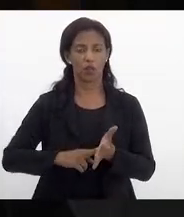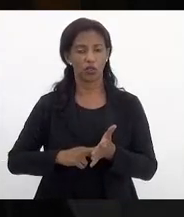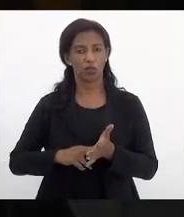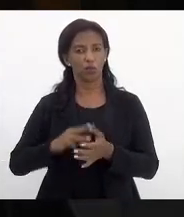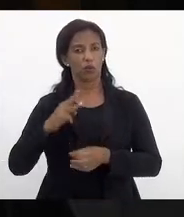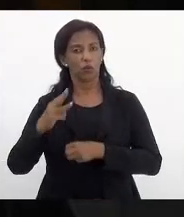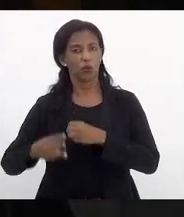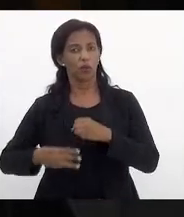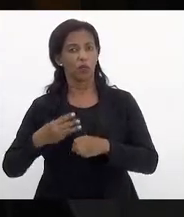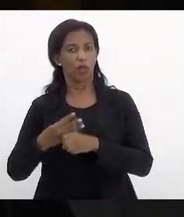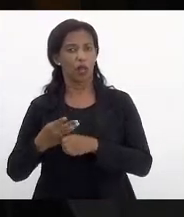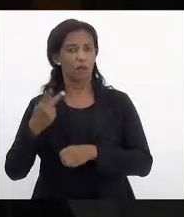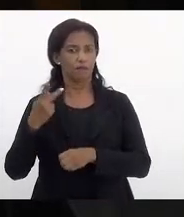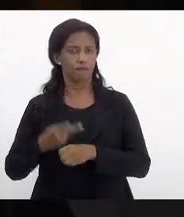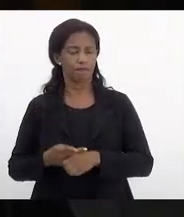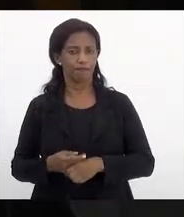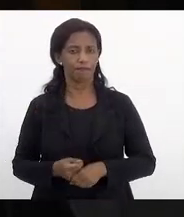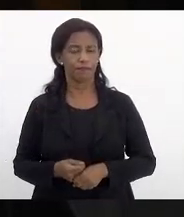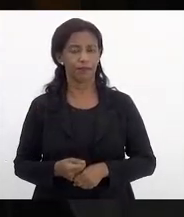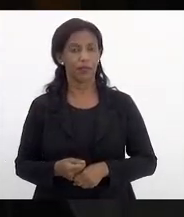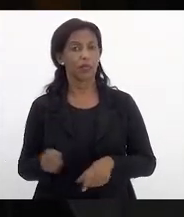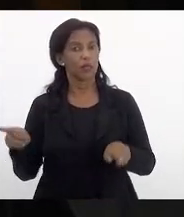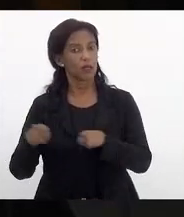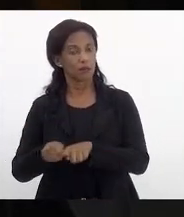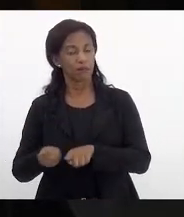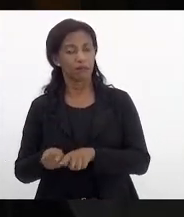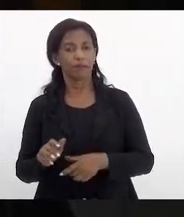triênio. Em seguida,